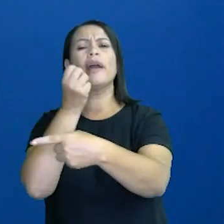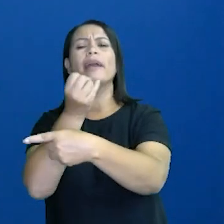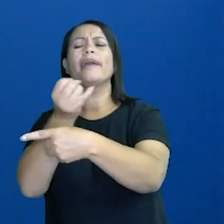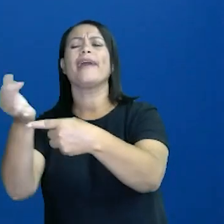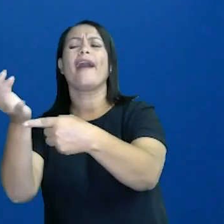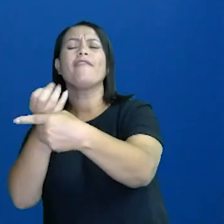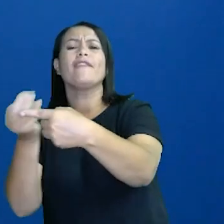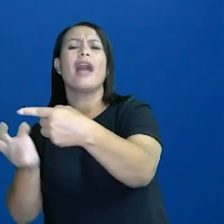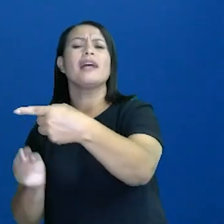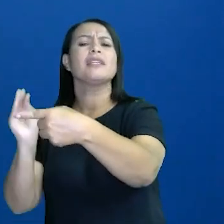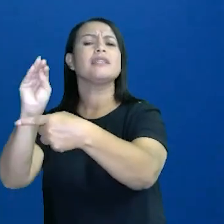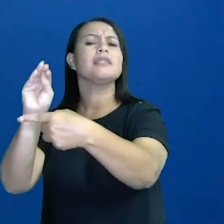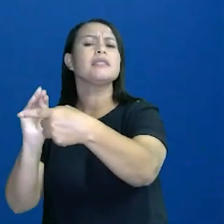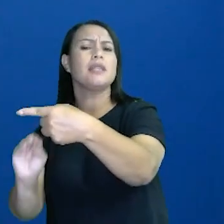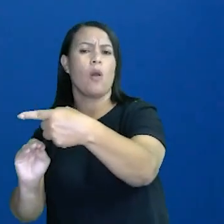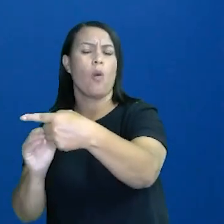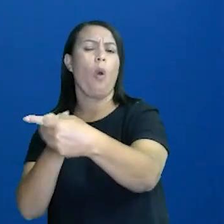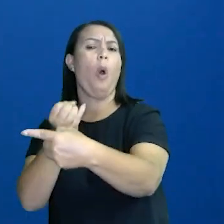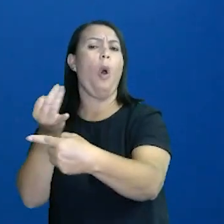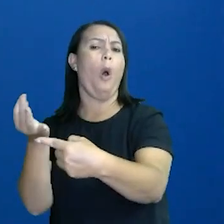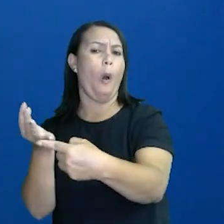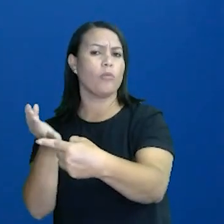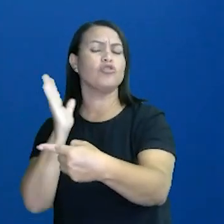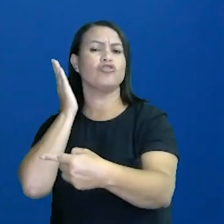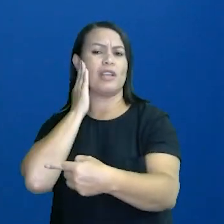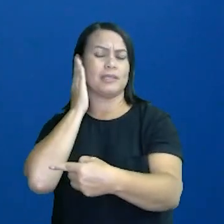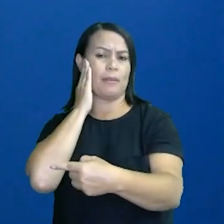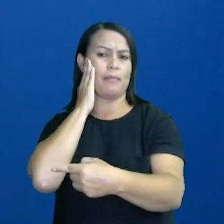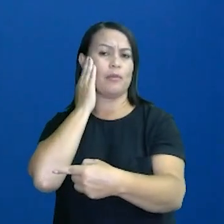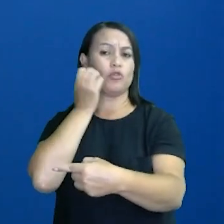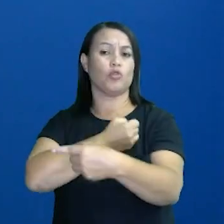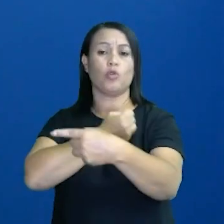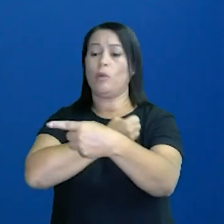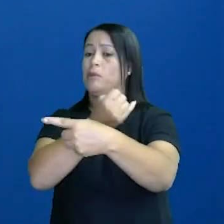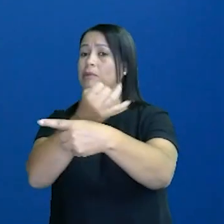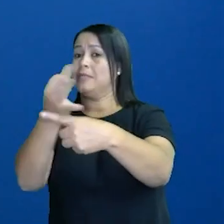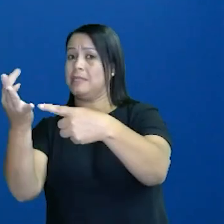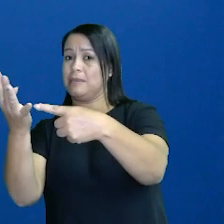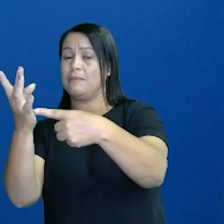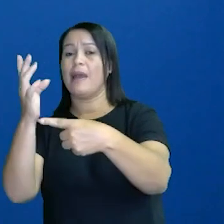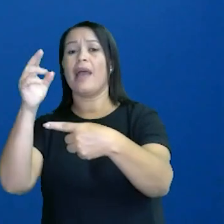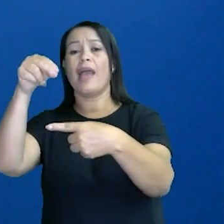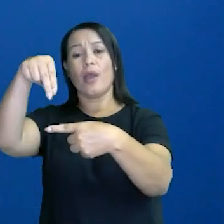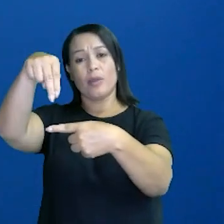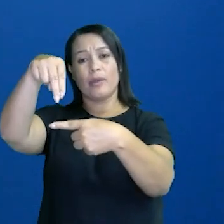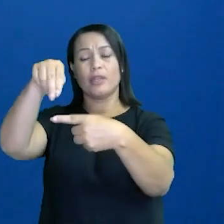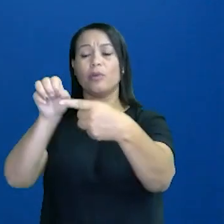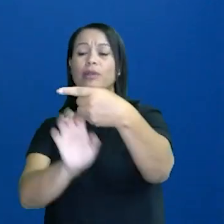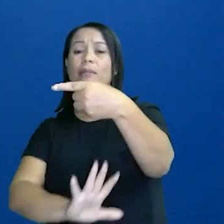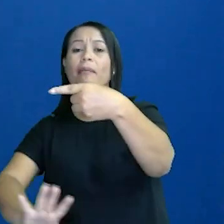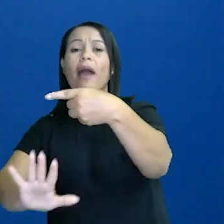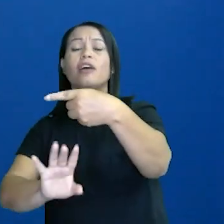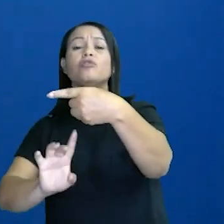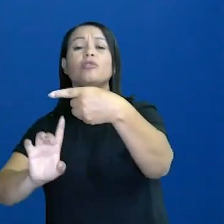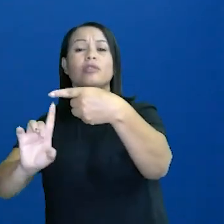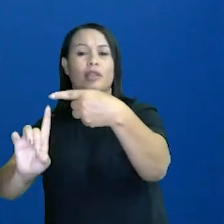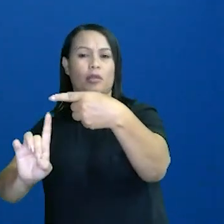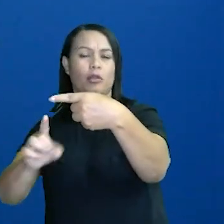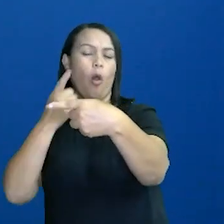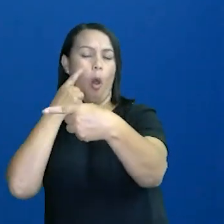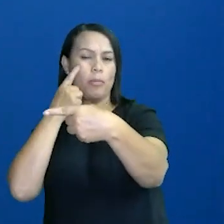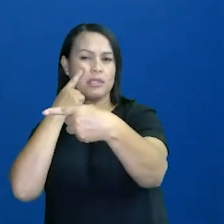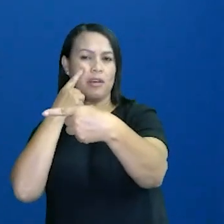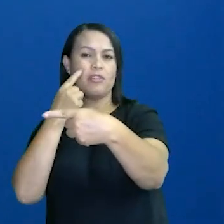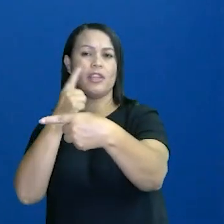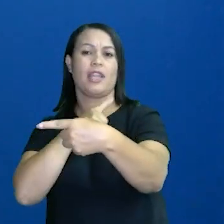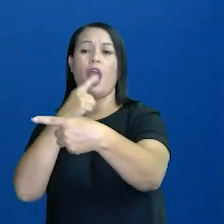Agora, você vai colocar em forma de fração. Nós já sabemos que o número de cima é o numerador e o número de baixo é o meu denominador. Então, eu vou